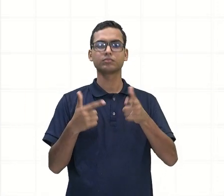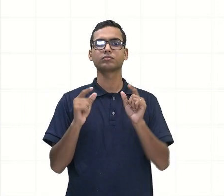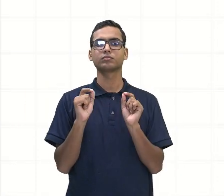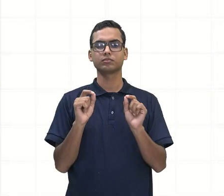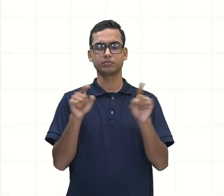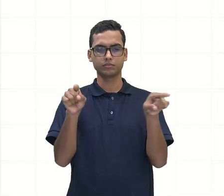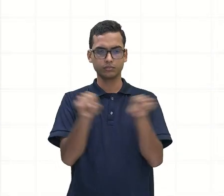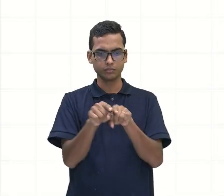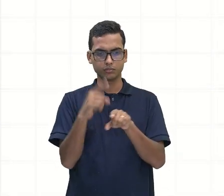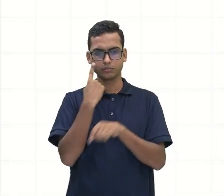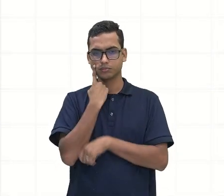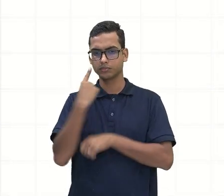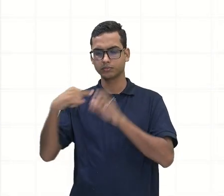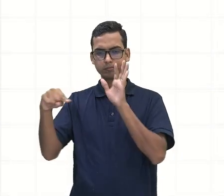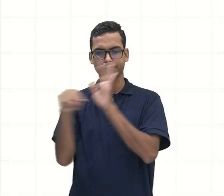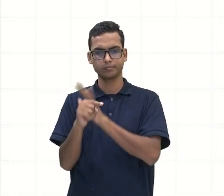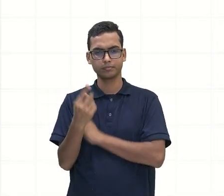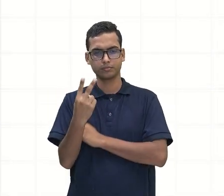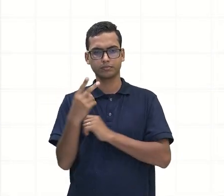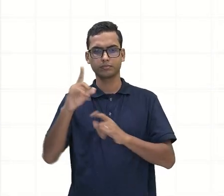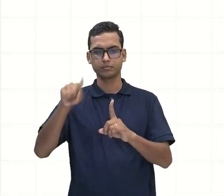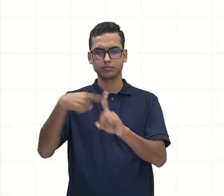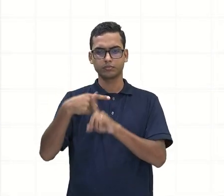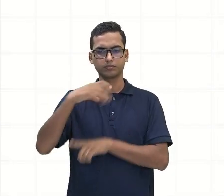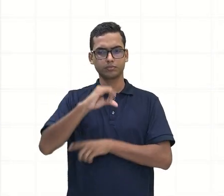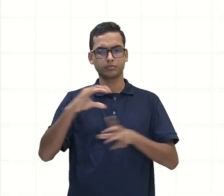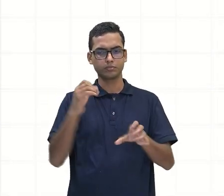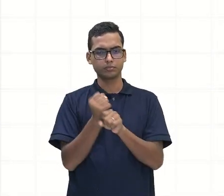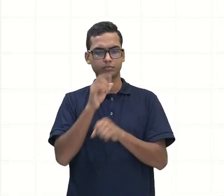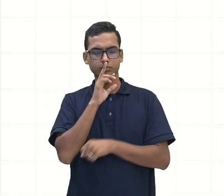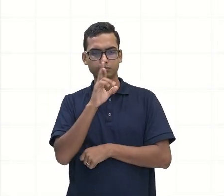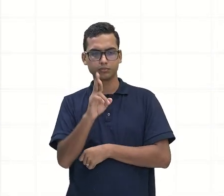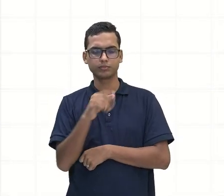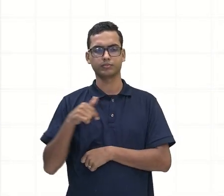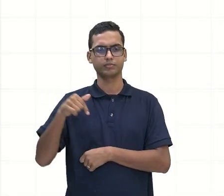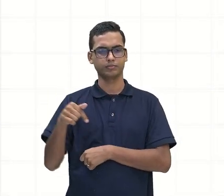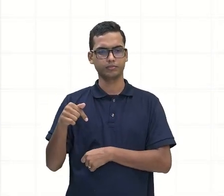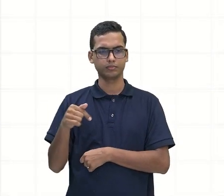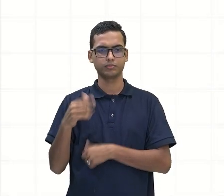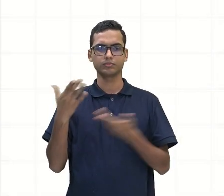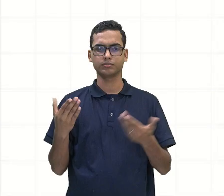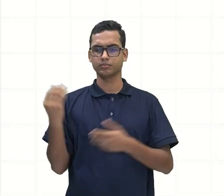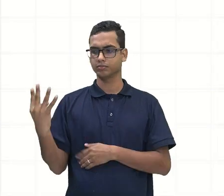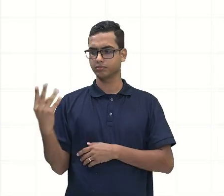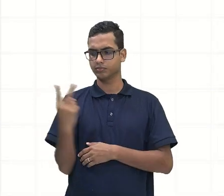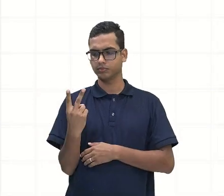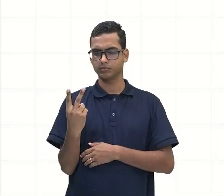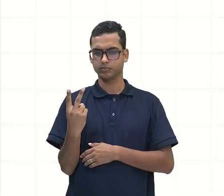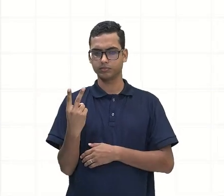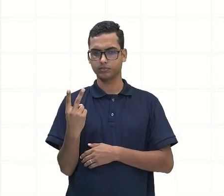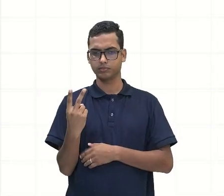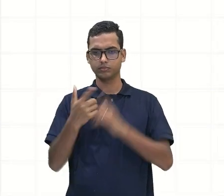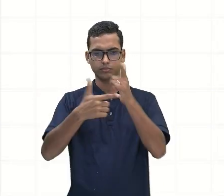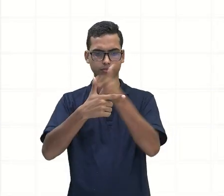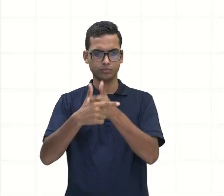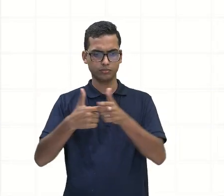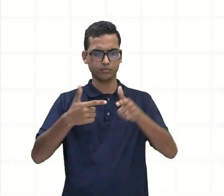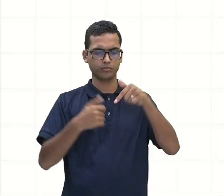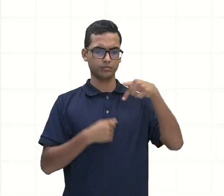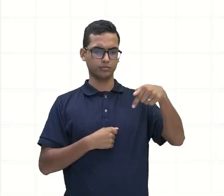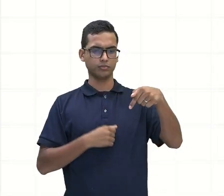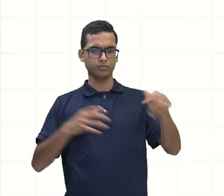7. E 42 dividido por 7, nós vamos obter o valor de 6.